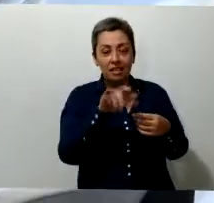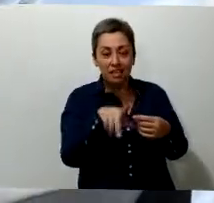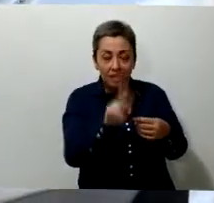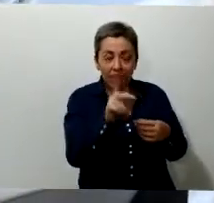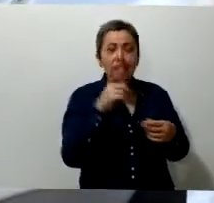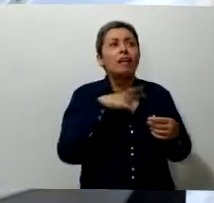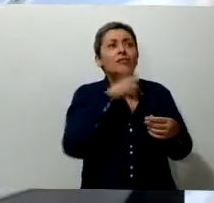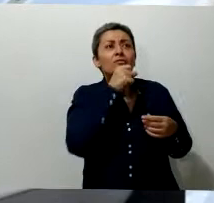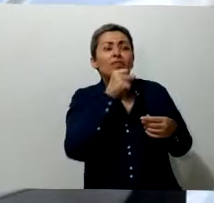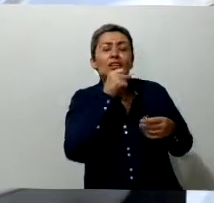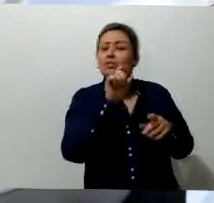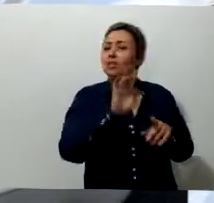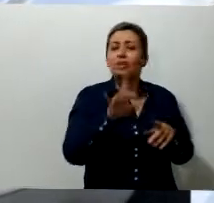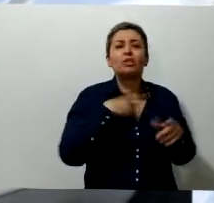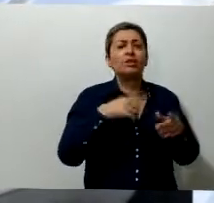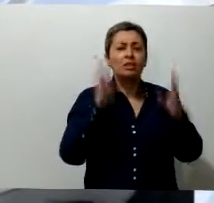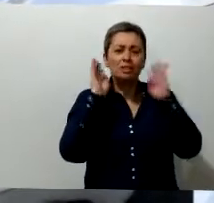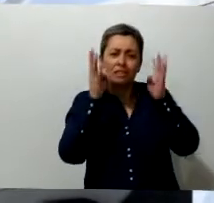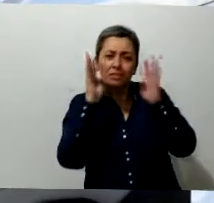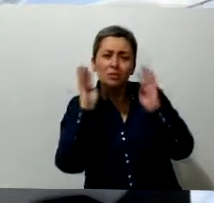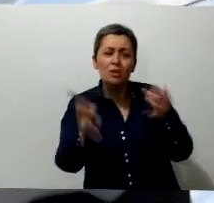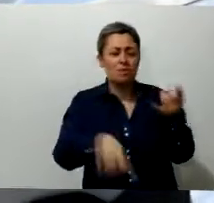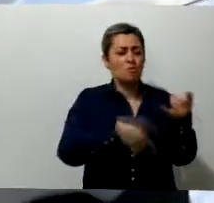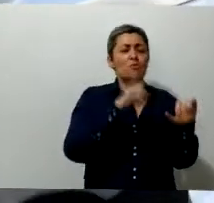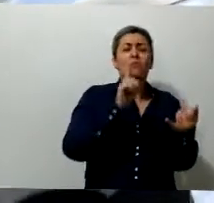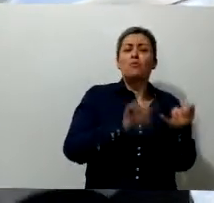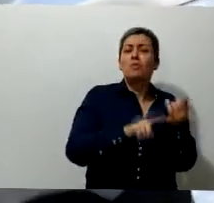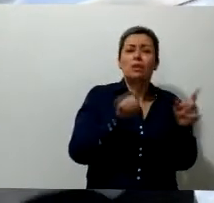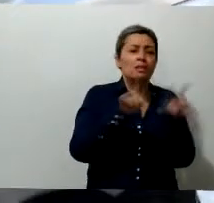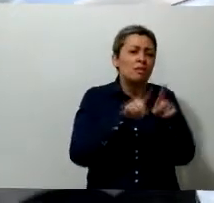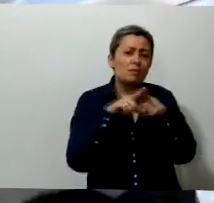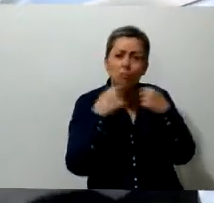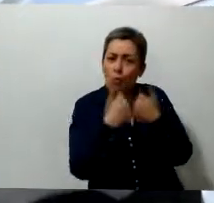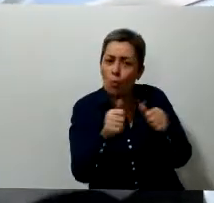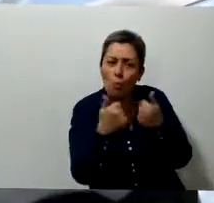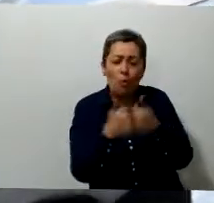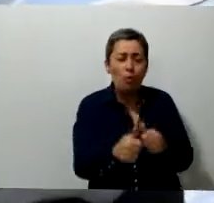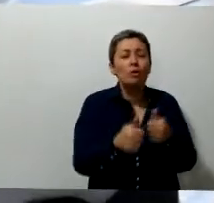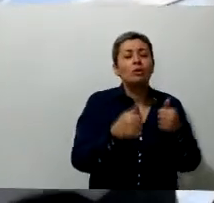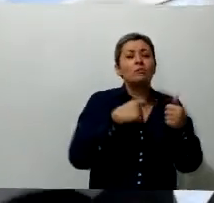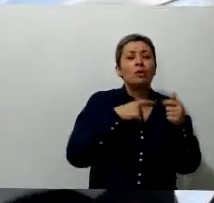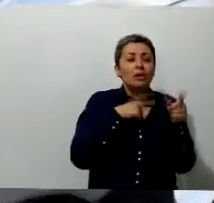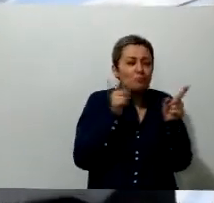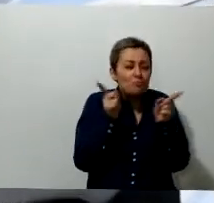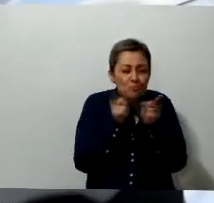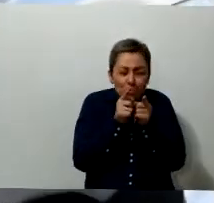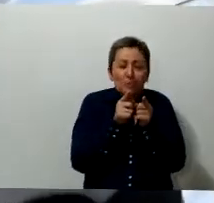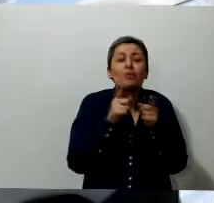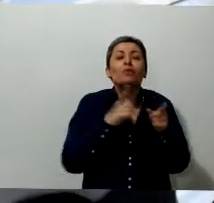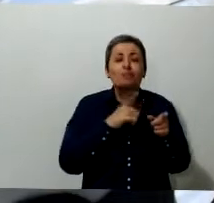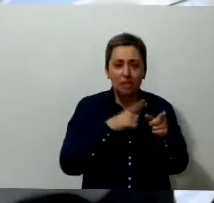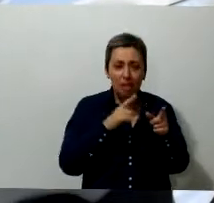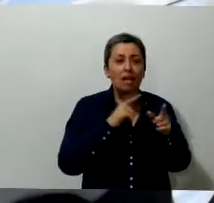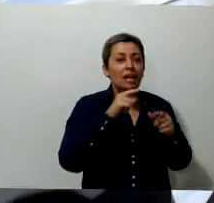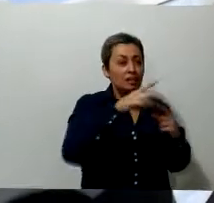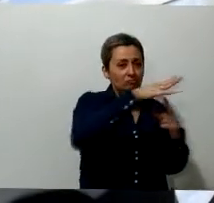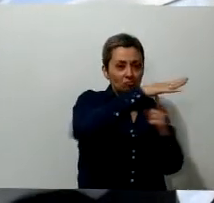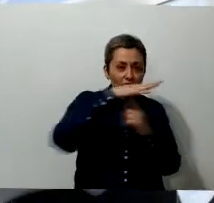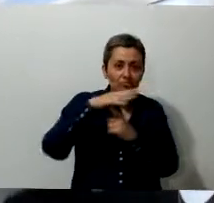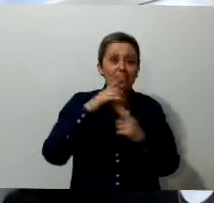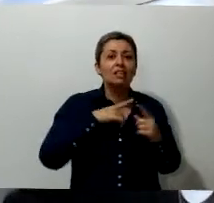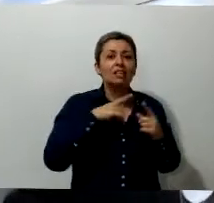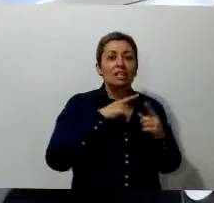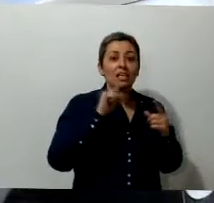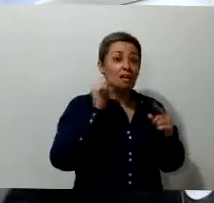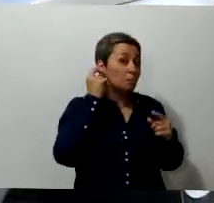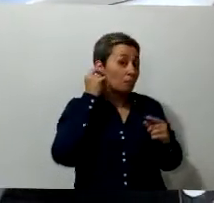é carro antigo, é caminhão... caminhão, ônibus, miniatura, nós temos na Tenda do Bosque, nós vamos